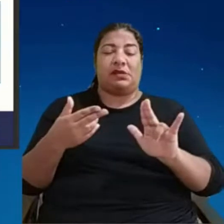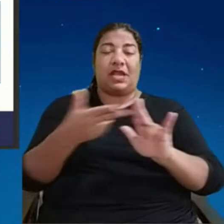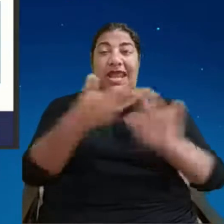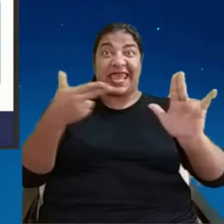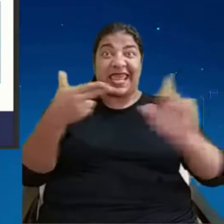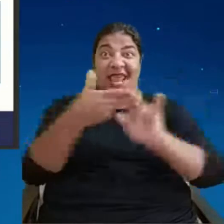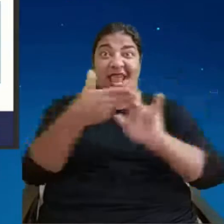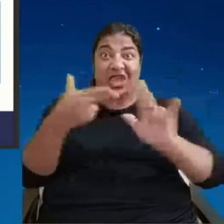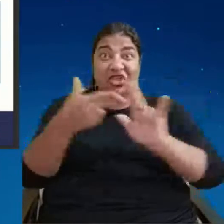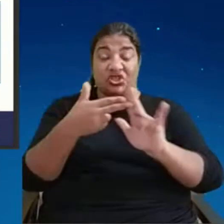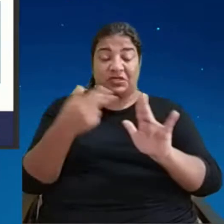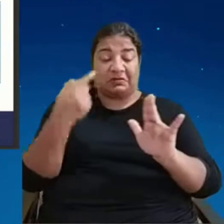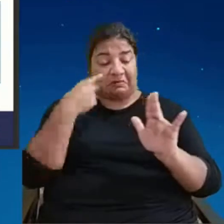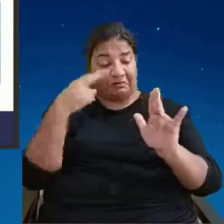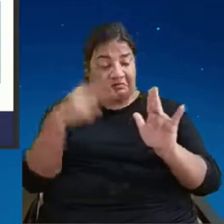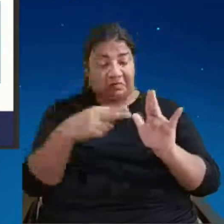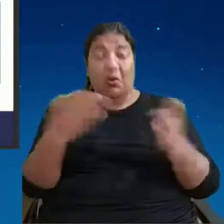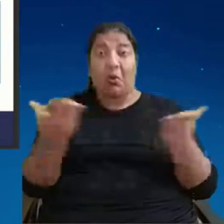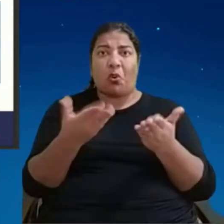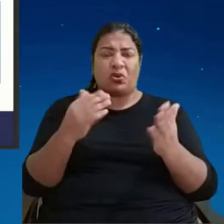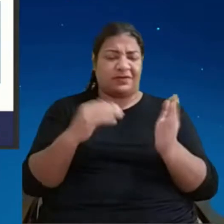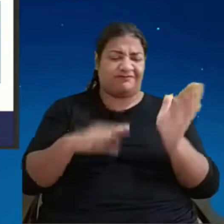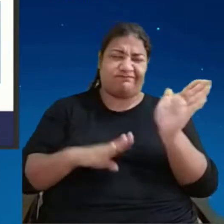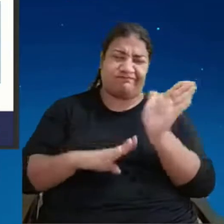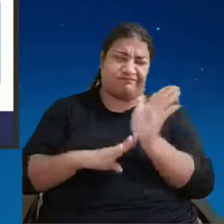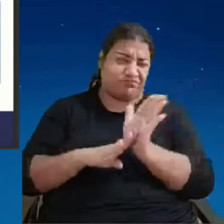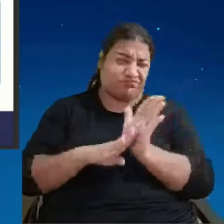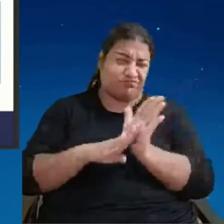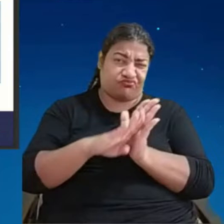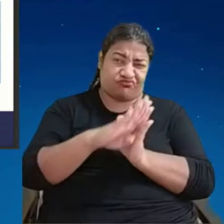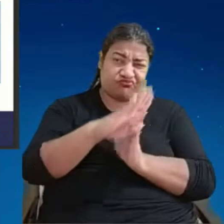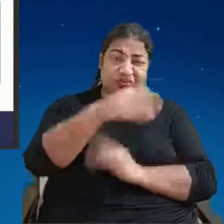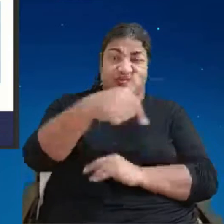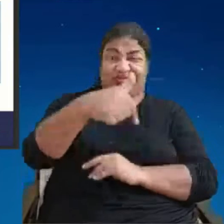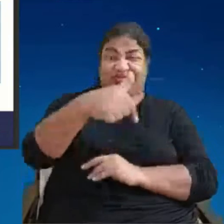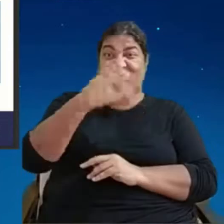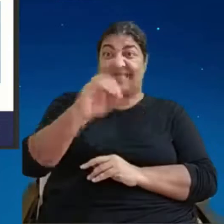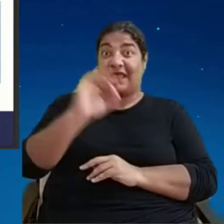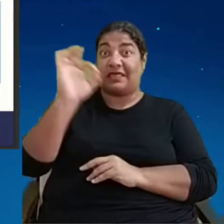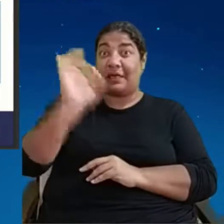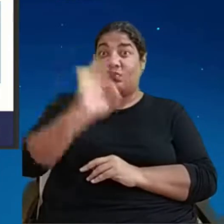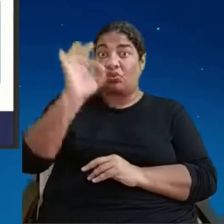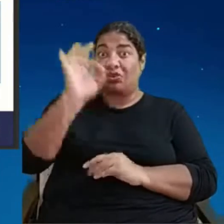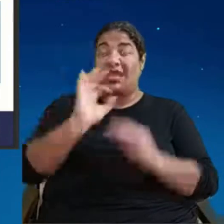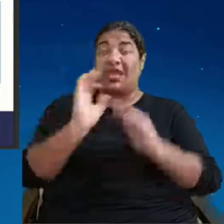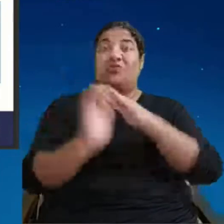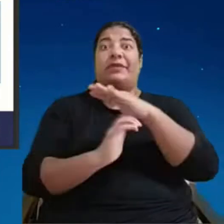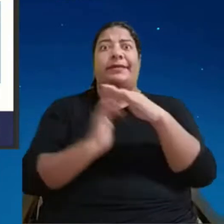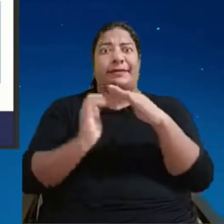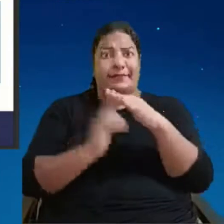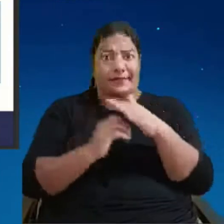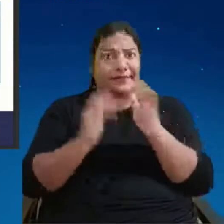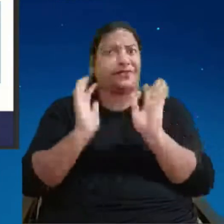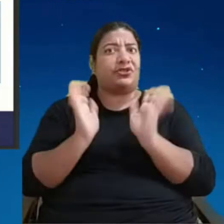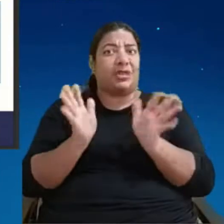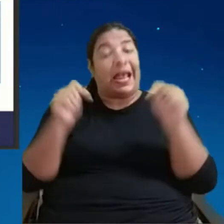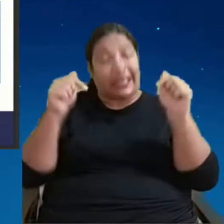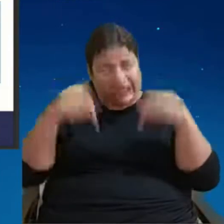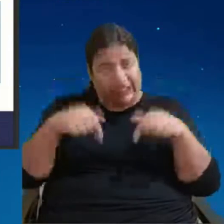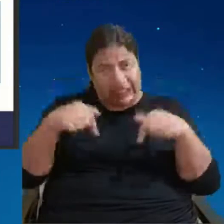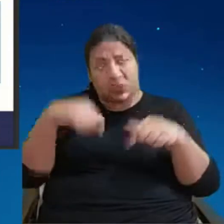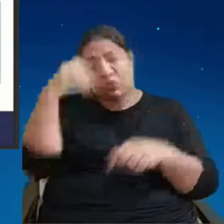para de crescer. Já ultrapassa 70% das empresas, eu estou falando da realidade Brasil, que